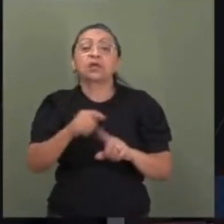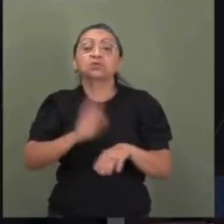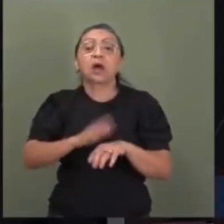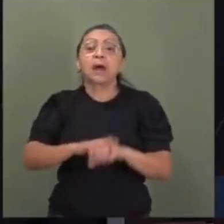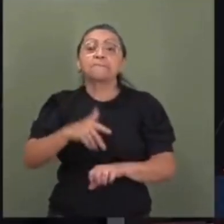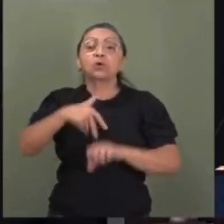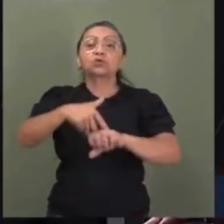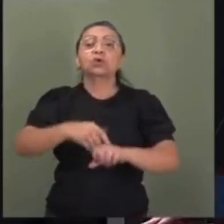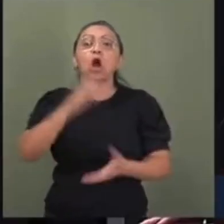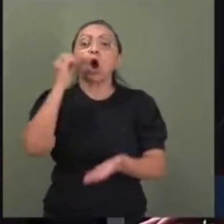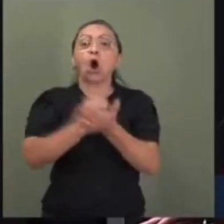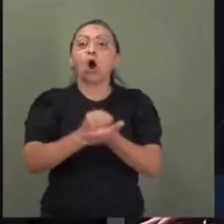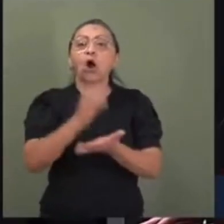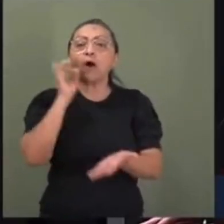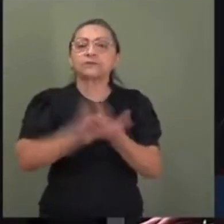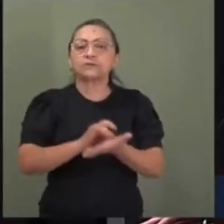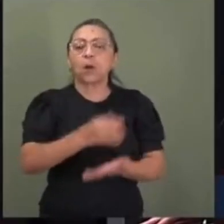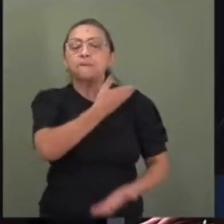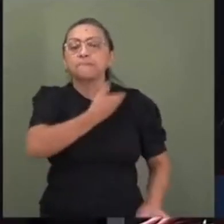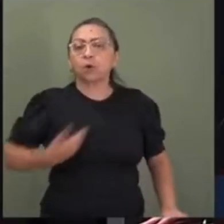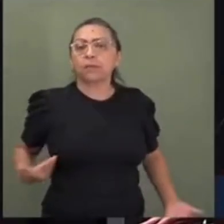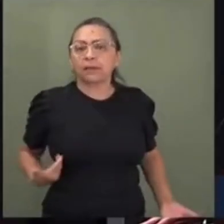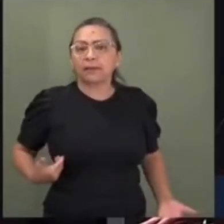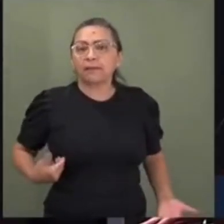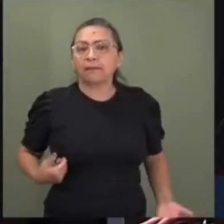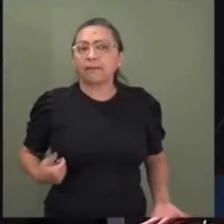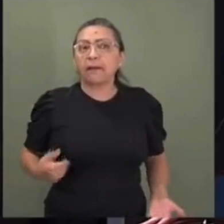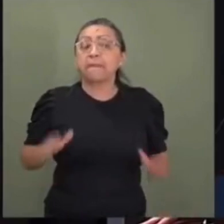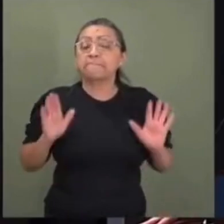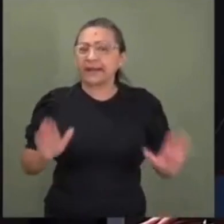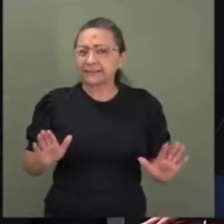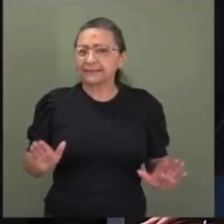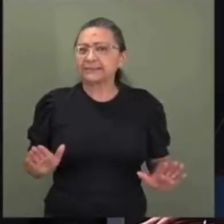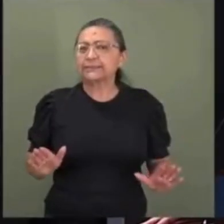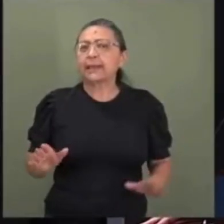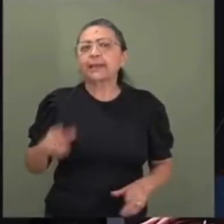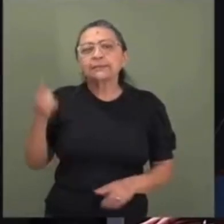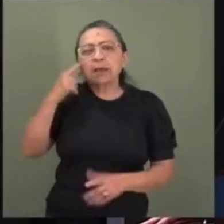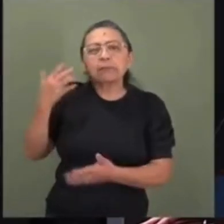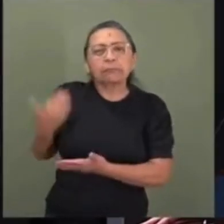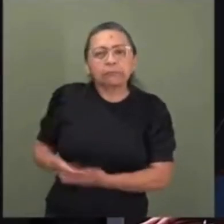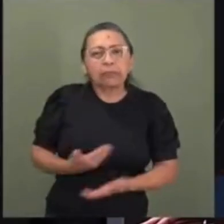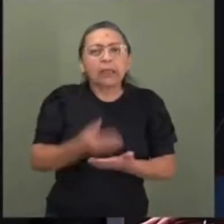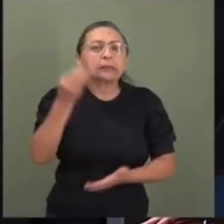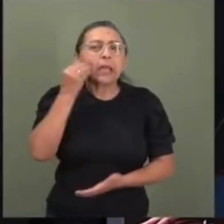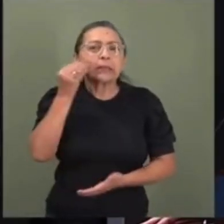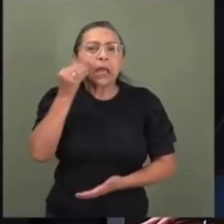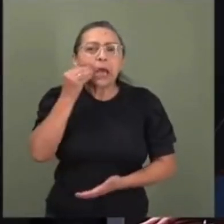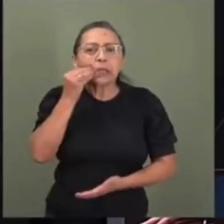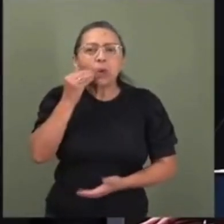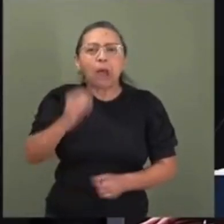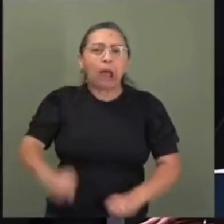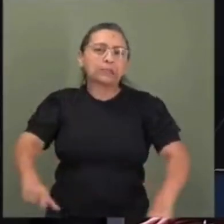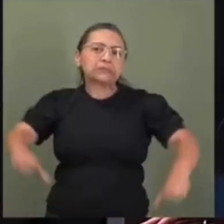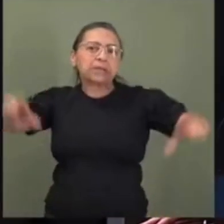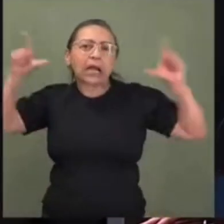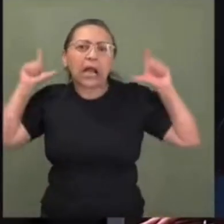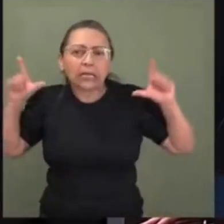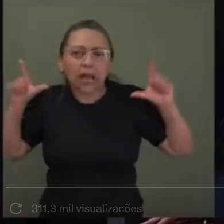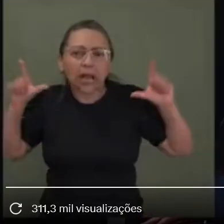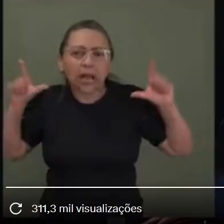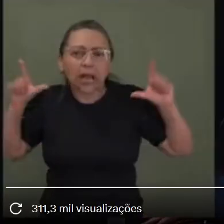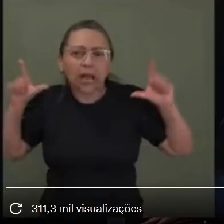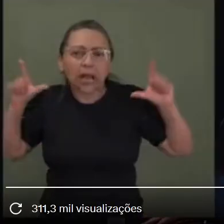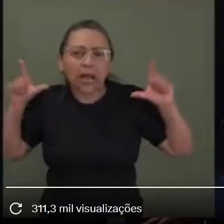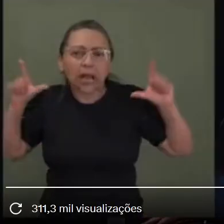ainda assim essa tentativa de esculaxar o presidente foi autorizada por o Ministro do Supremo Tribunal